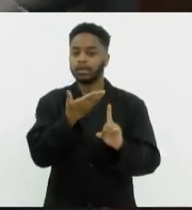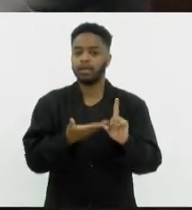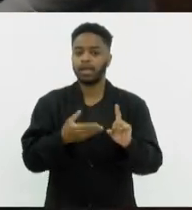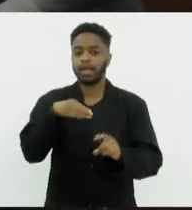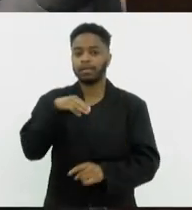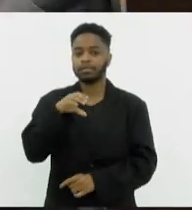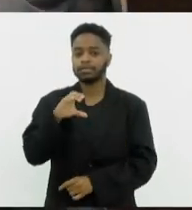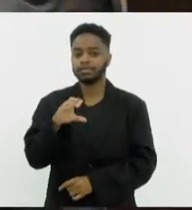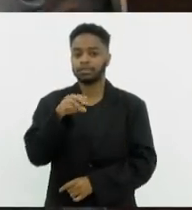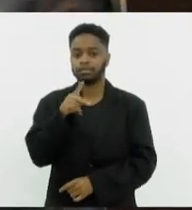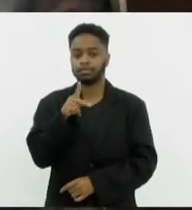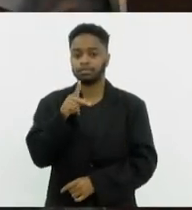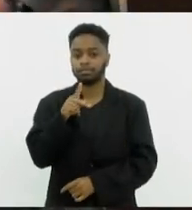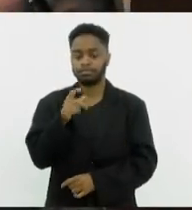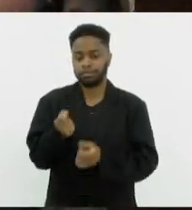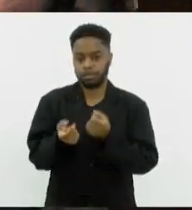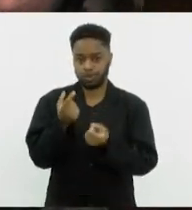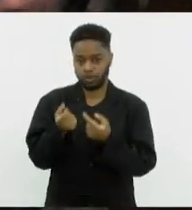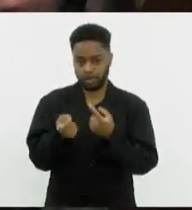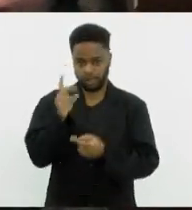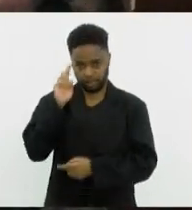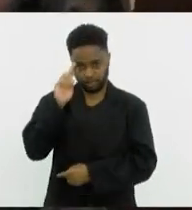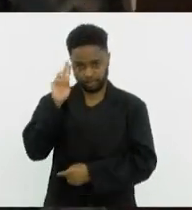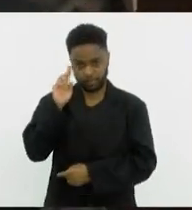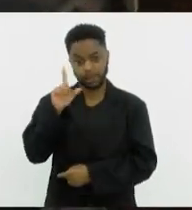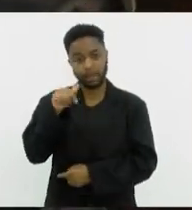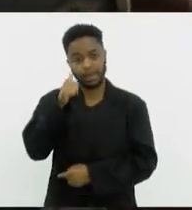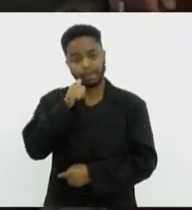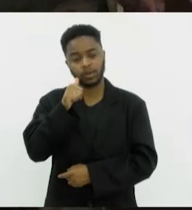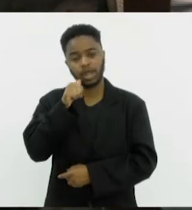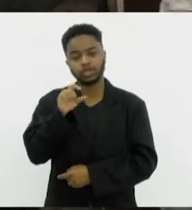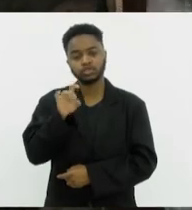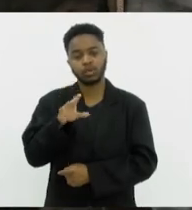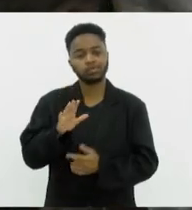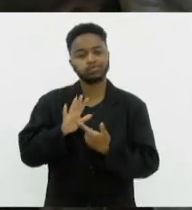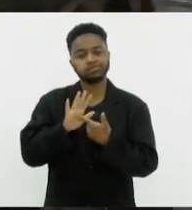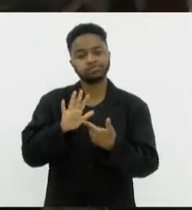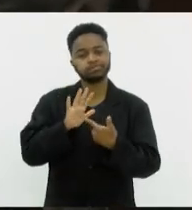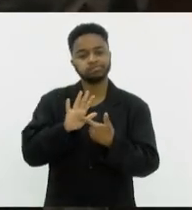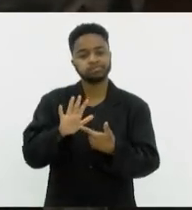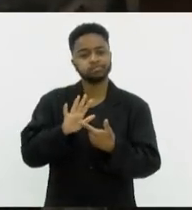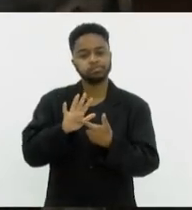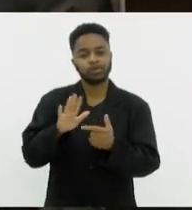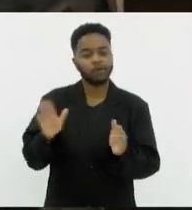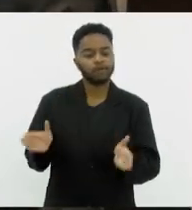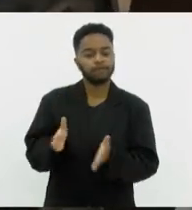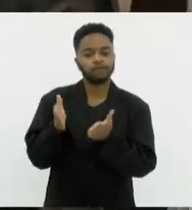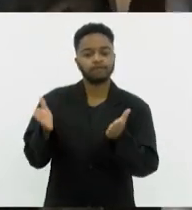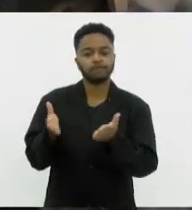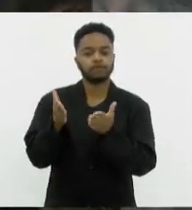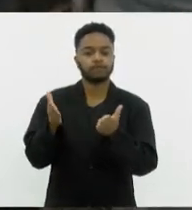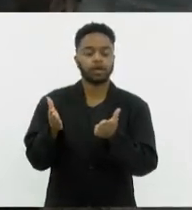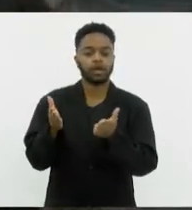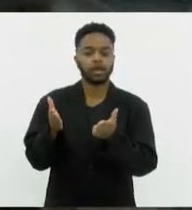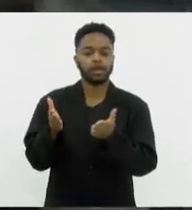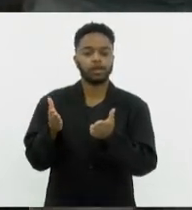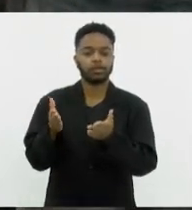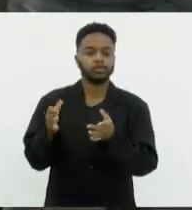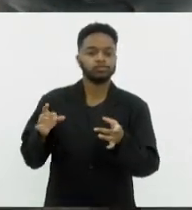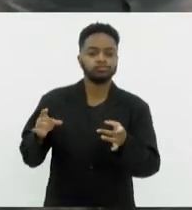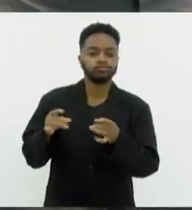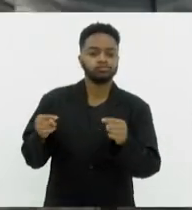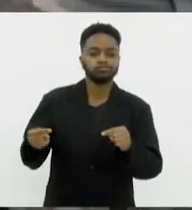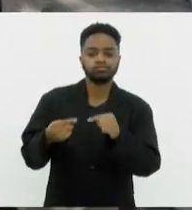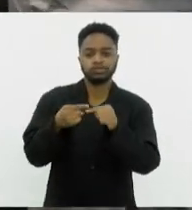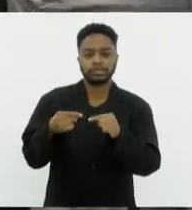Pipoquinha. Você lembra disso, né? Uma mulher que só promove a sexualização, a erotização infanto-juvenil. E aí